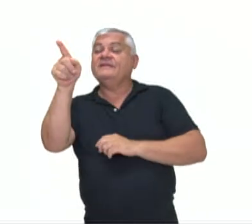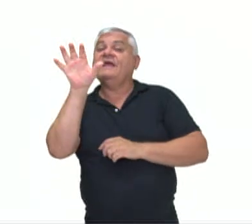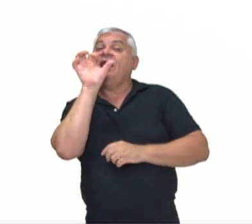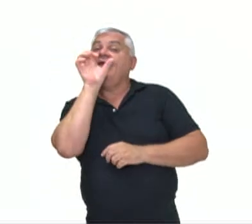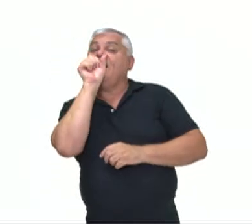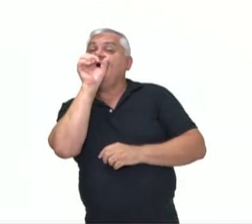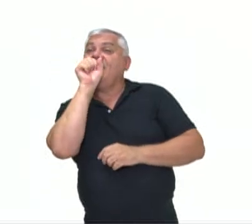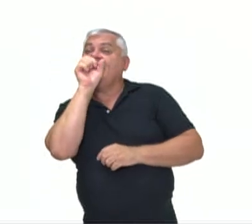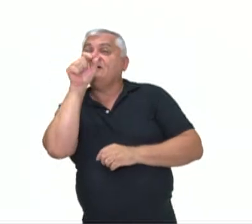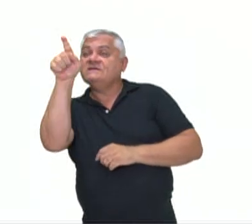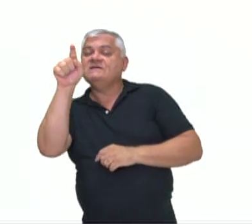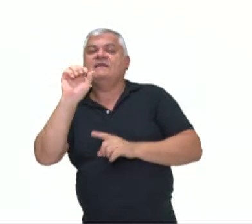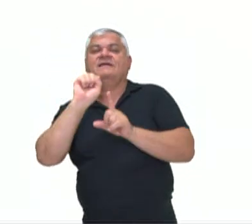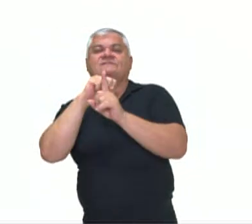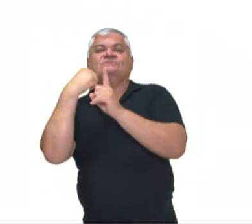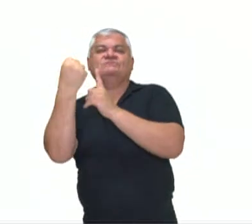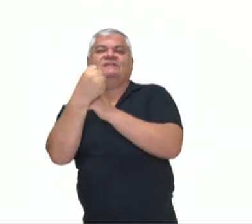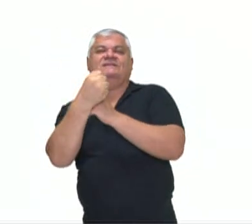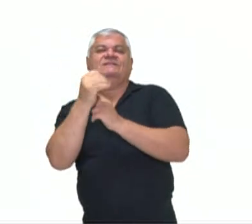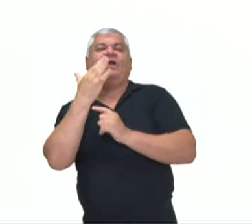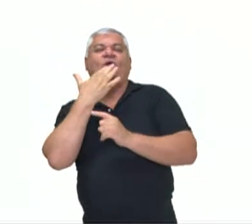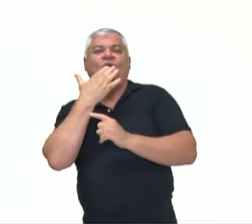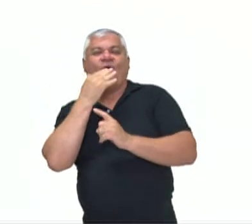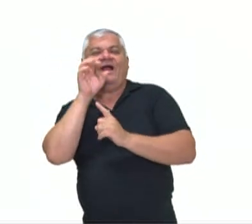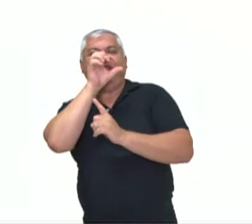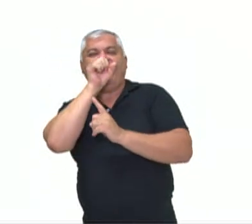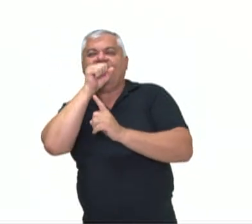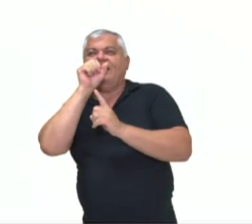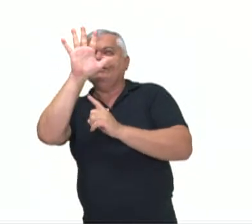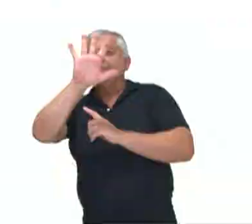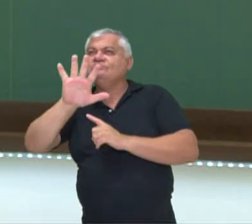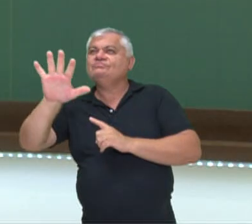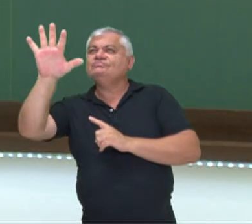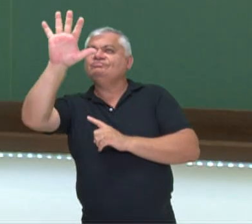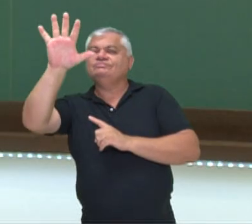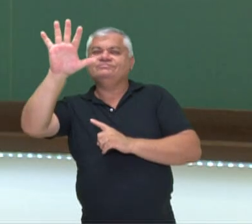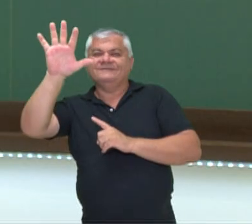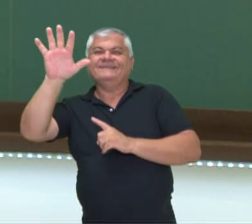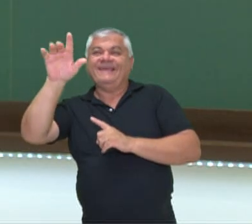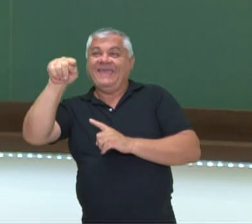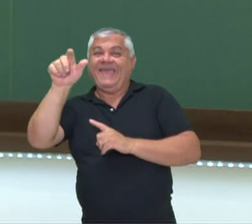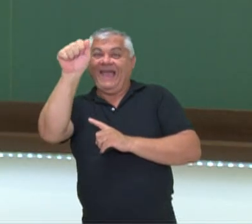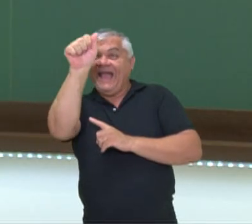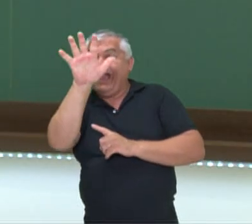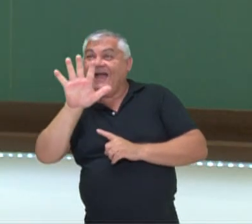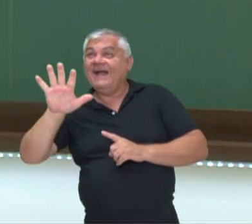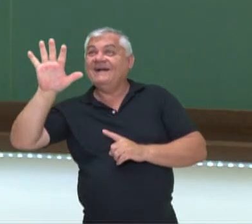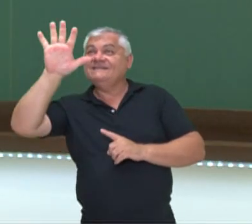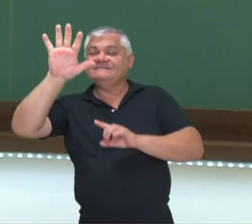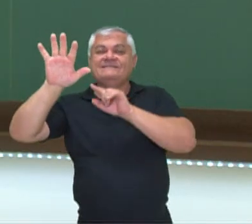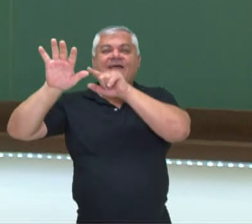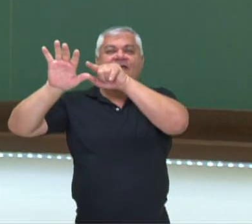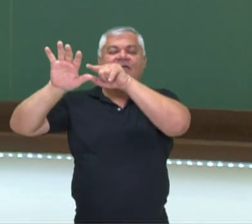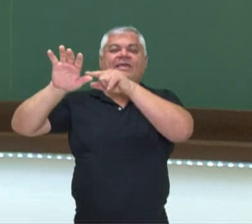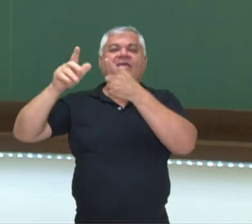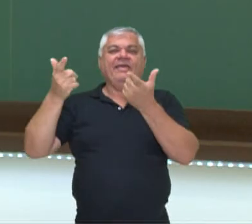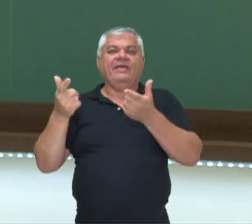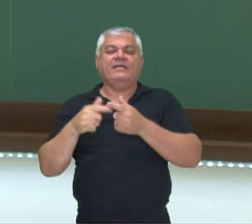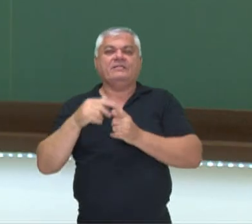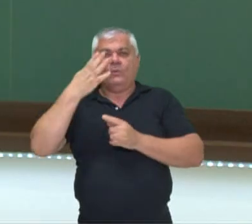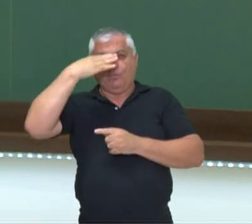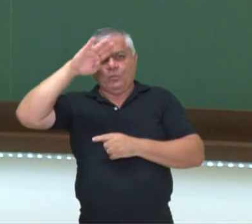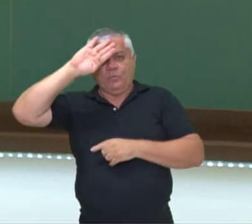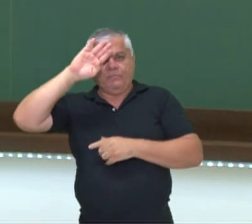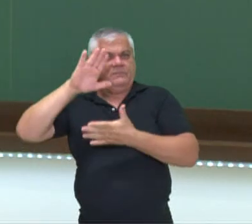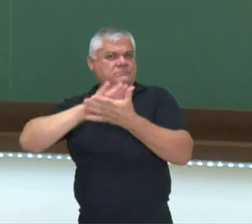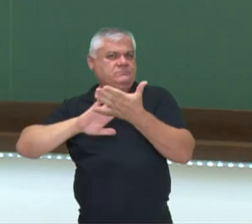os socialistas, então aqui ó, predominantemente na Ásia, aqui ainda não temos Cuba ainda,